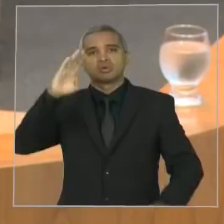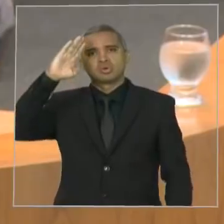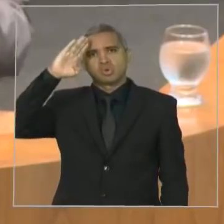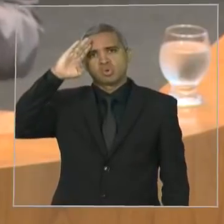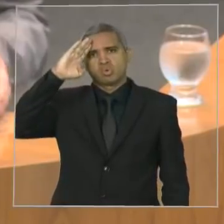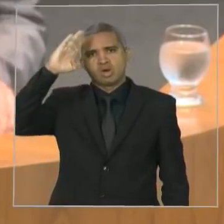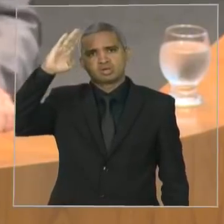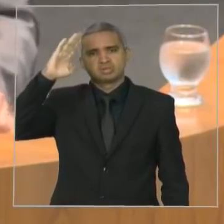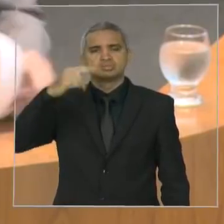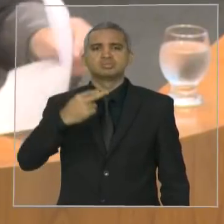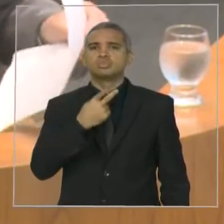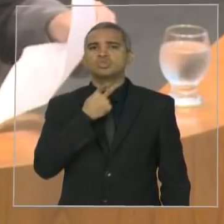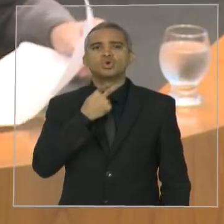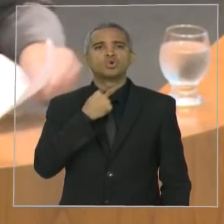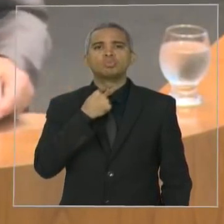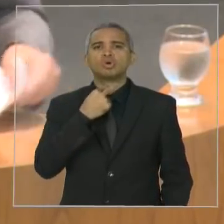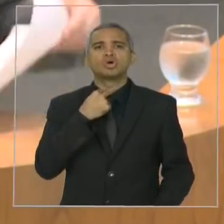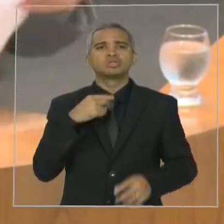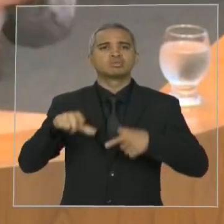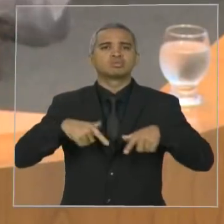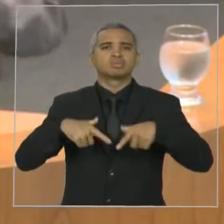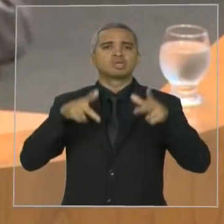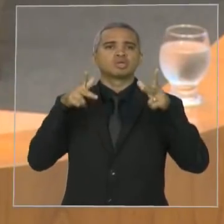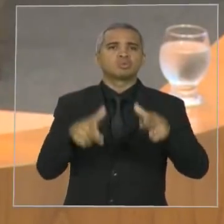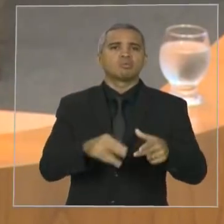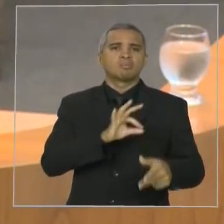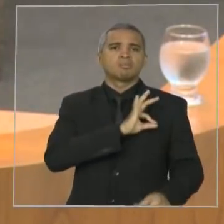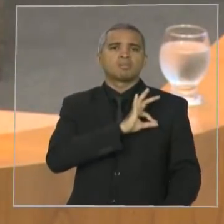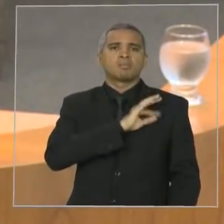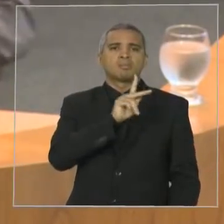coisa. É enxugar gelo.